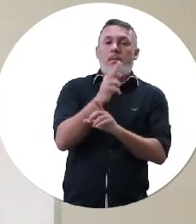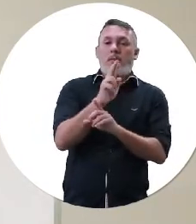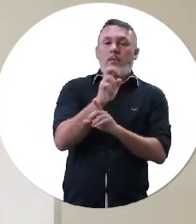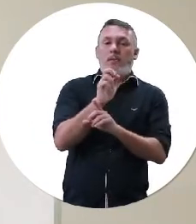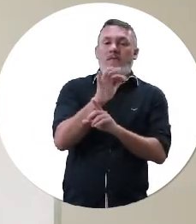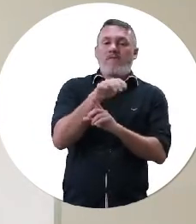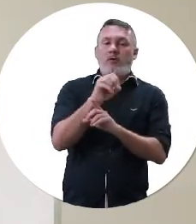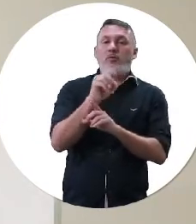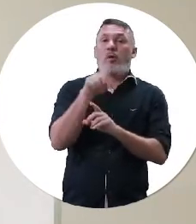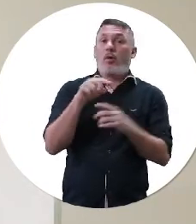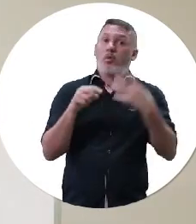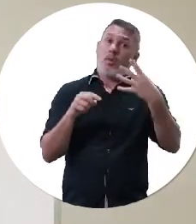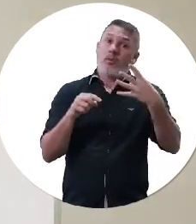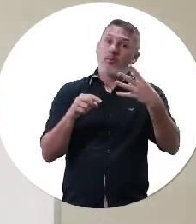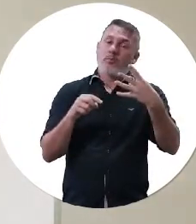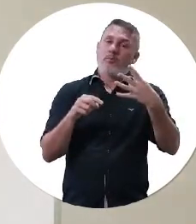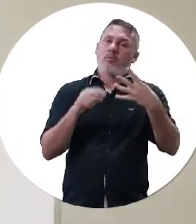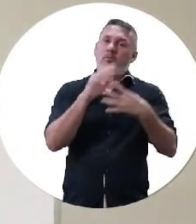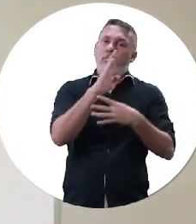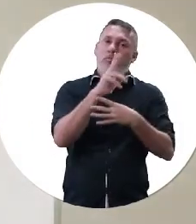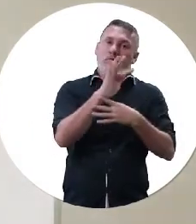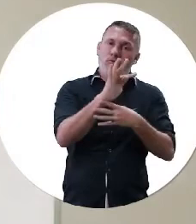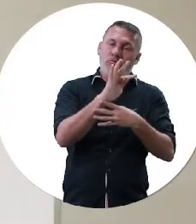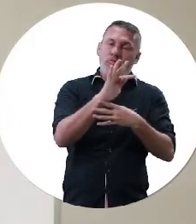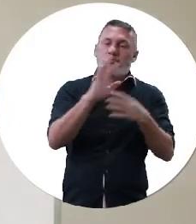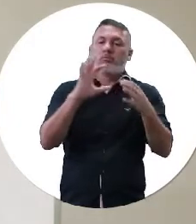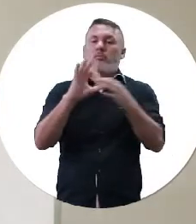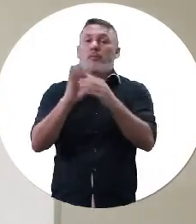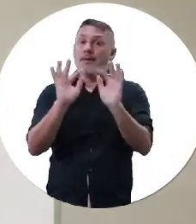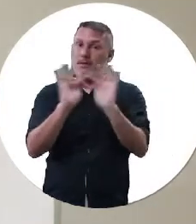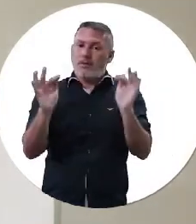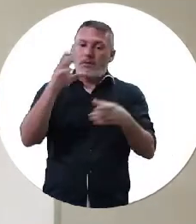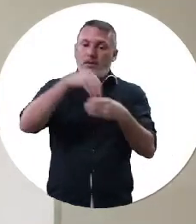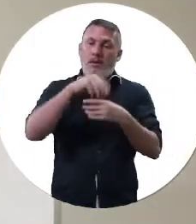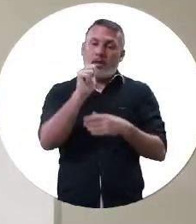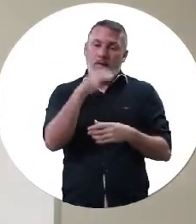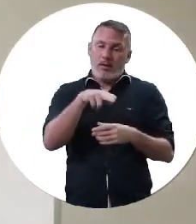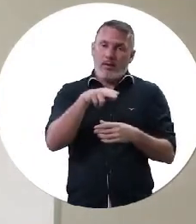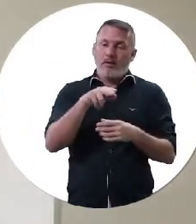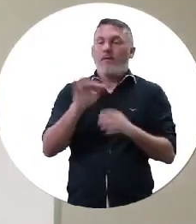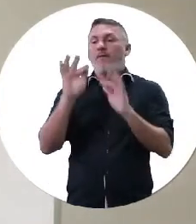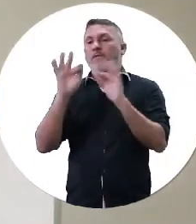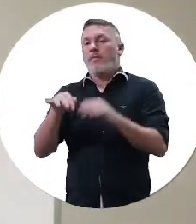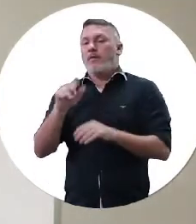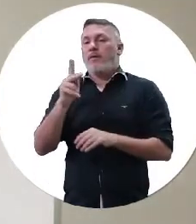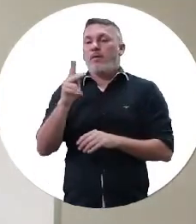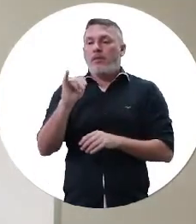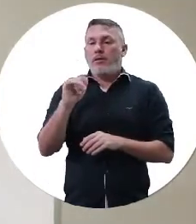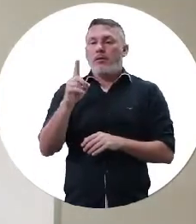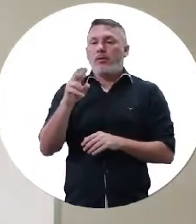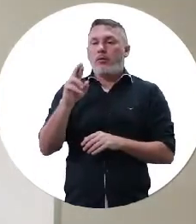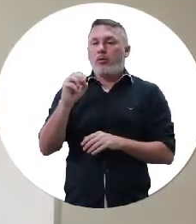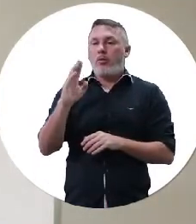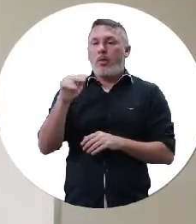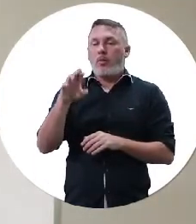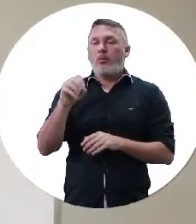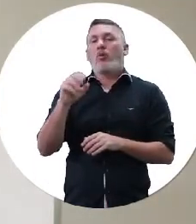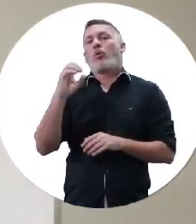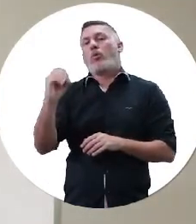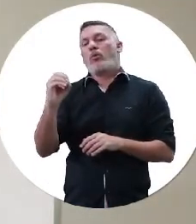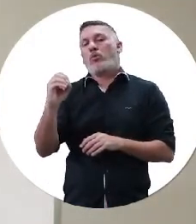prefixo de 4 carbonos, but. Somente ligação simples, AN. Terminação de hidrocarboneto, O.